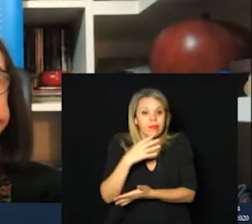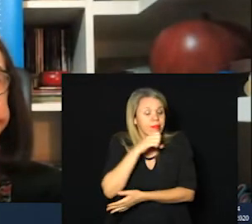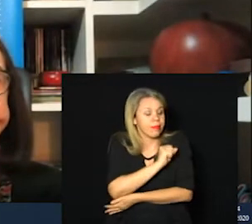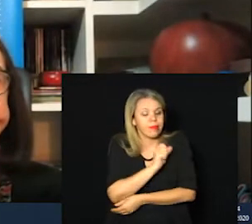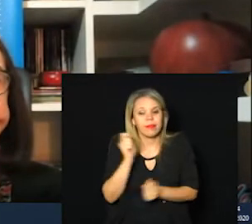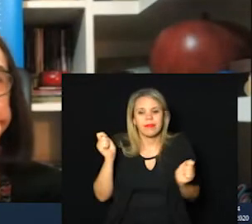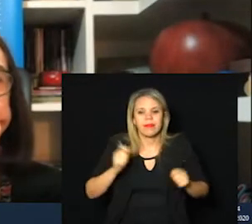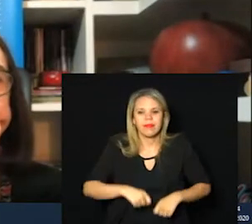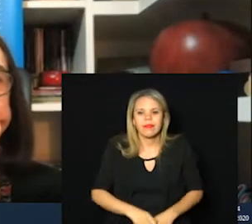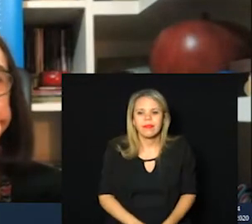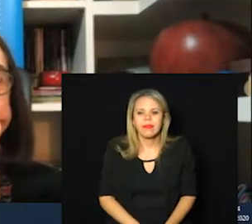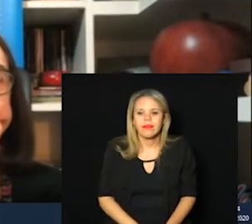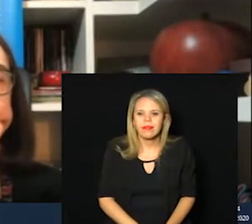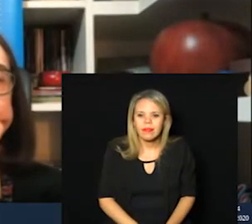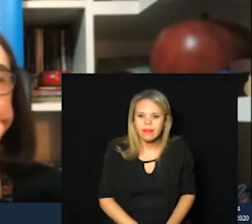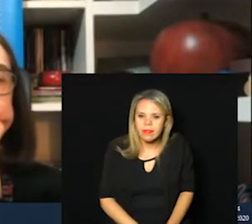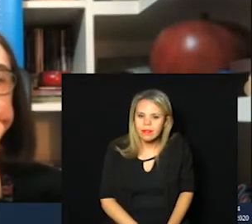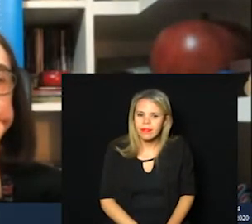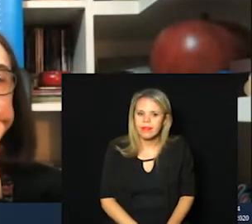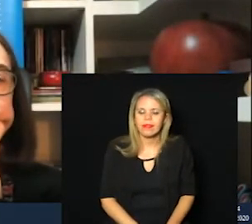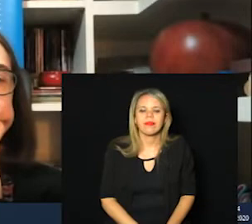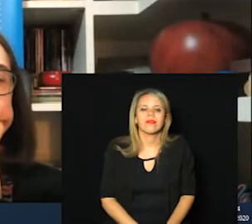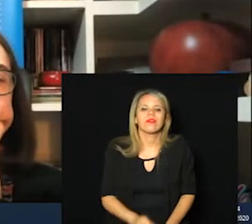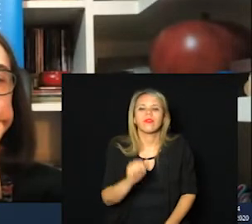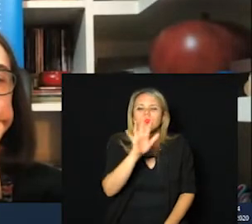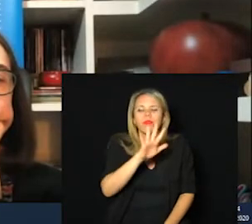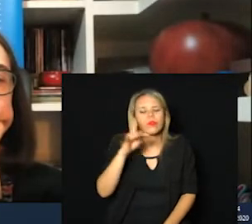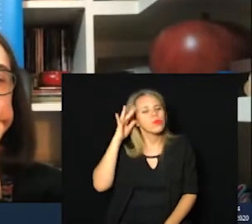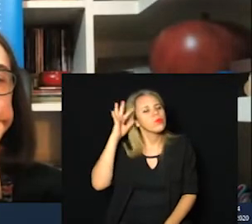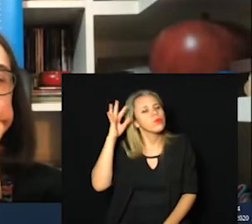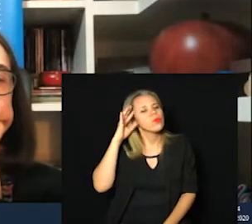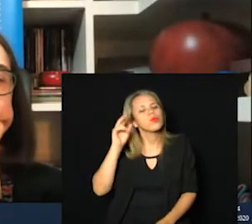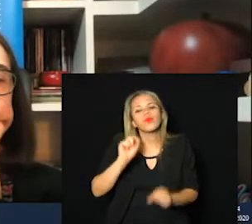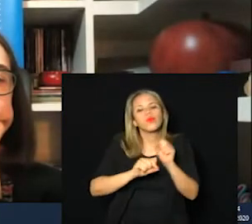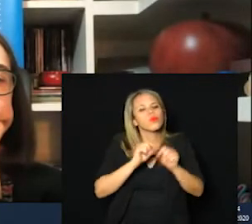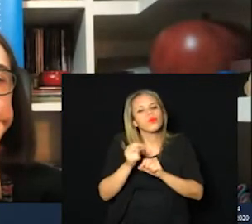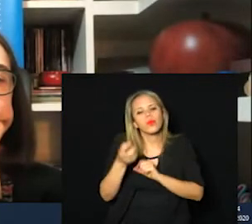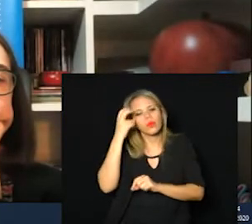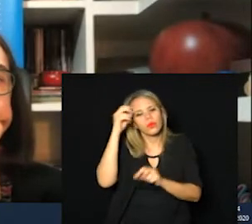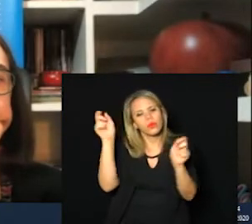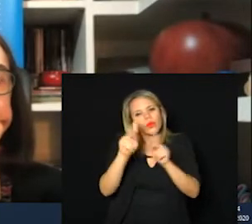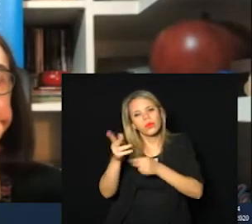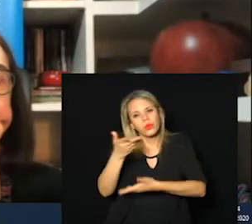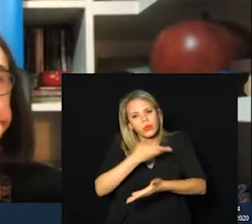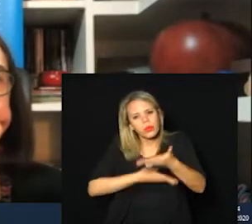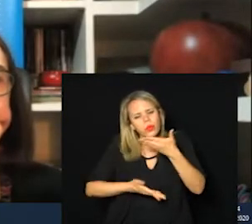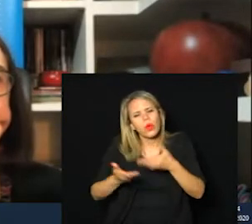possível. Para ilustrar ainda o que entendo por cultura de paz, eu compartilho um pouco como